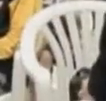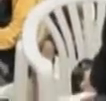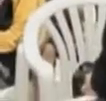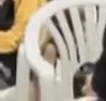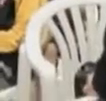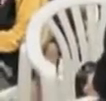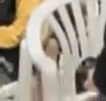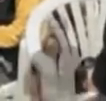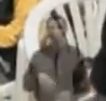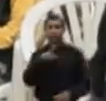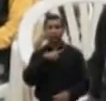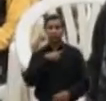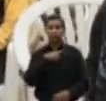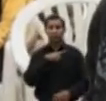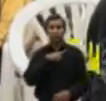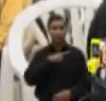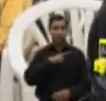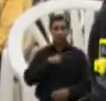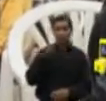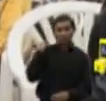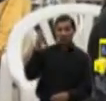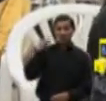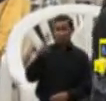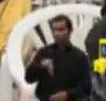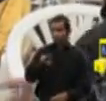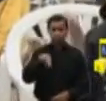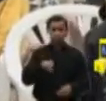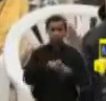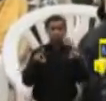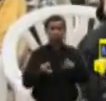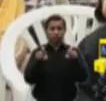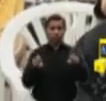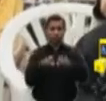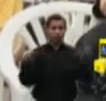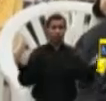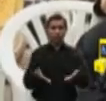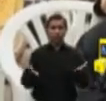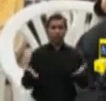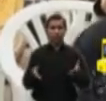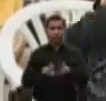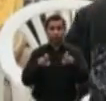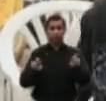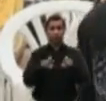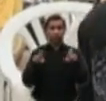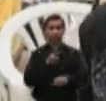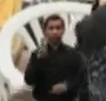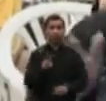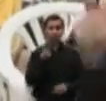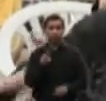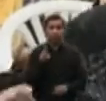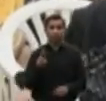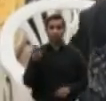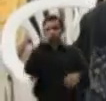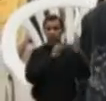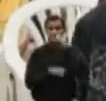superei tudo no meu trabalho. Eu nunca tinha pegado um computador. Na empresa que eu trabalho, eu trabalhava com computador. Agora estou em